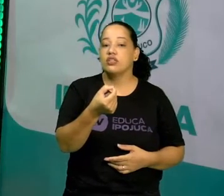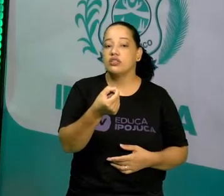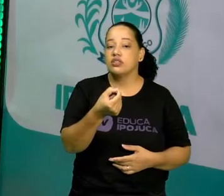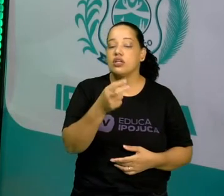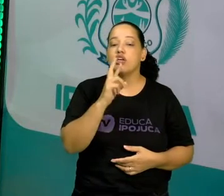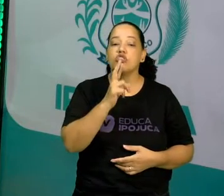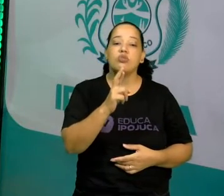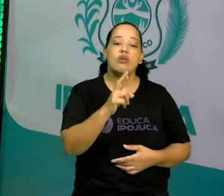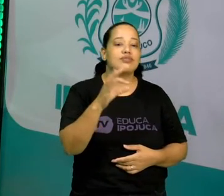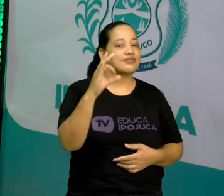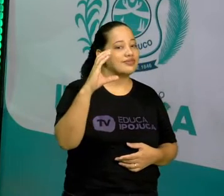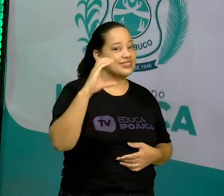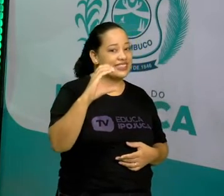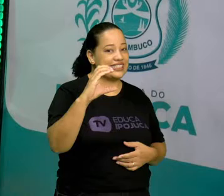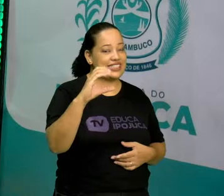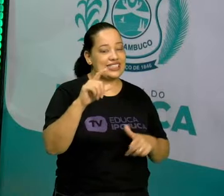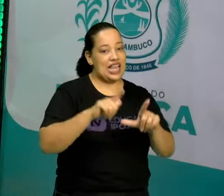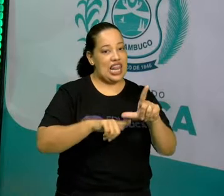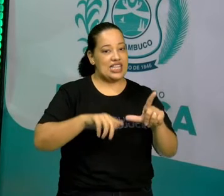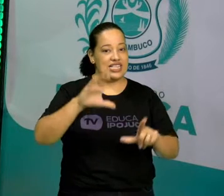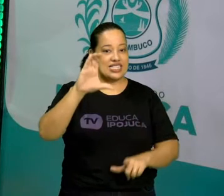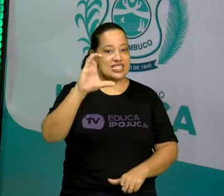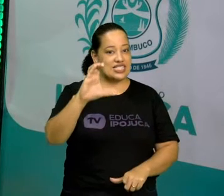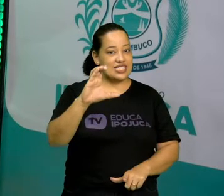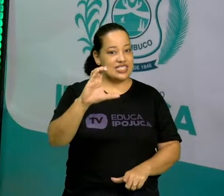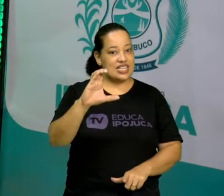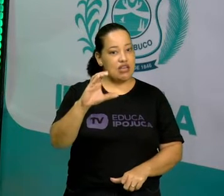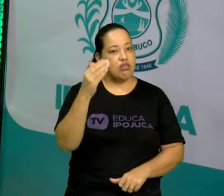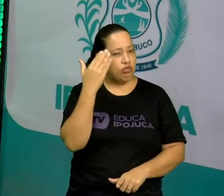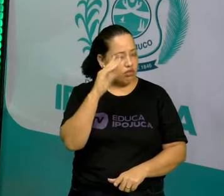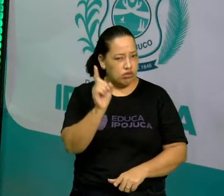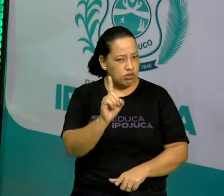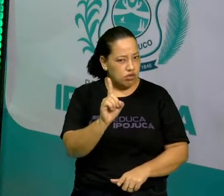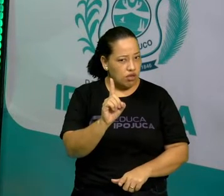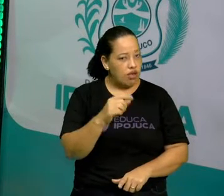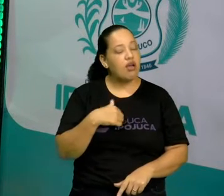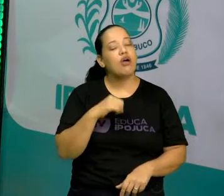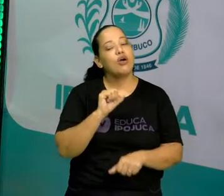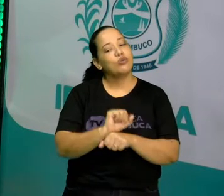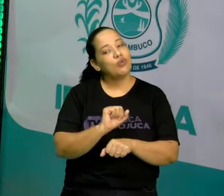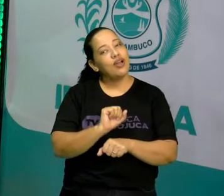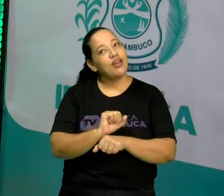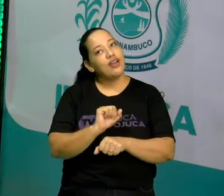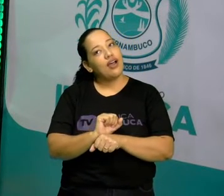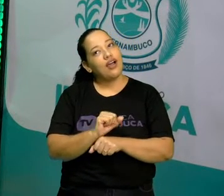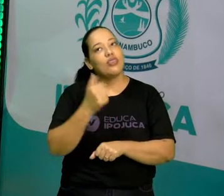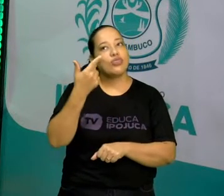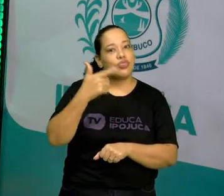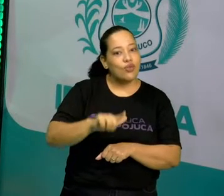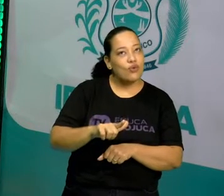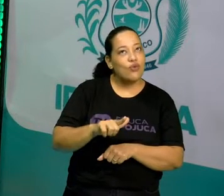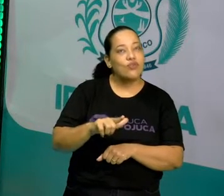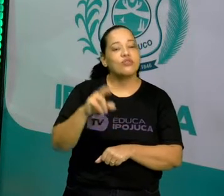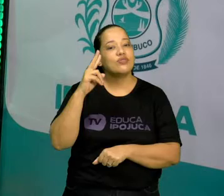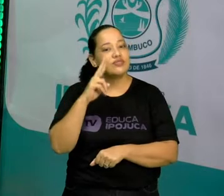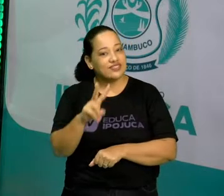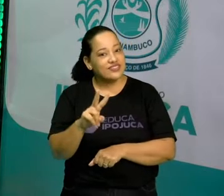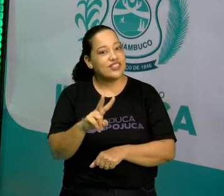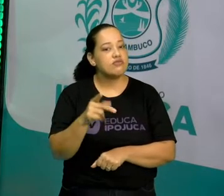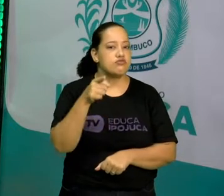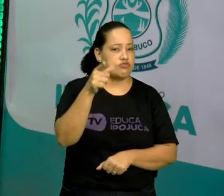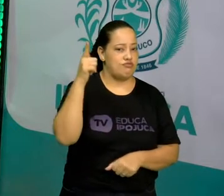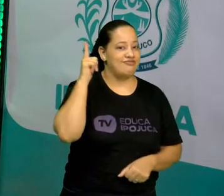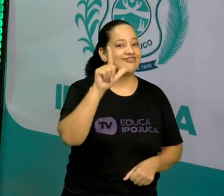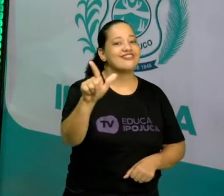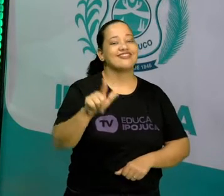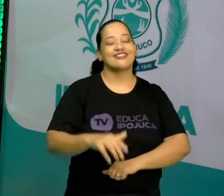Tudo bem aí? Se não entendeu, dá uma pausazinha, depois volta e você vai conseguir.